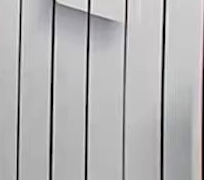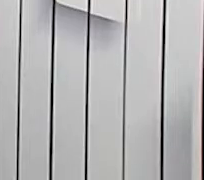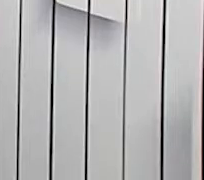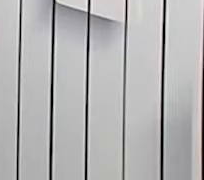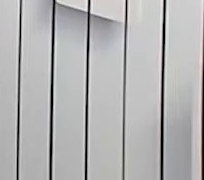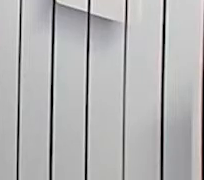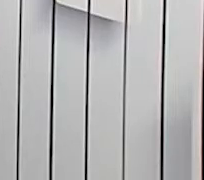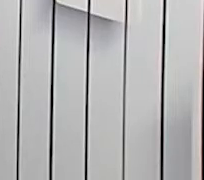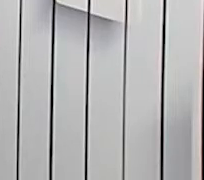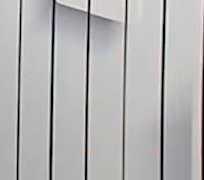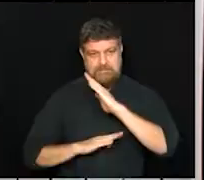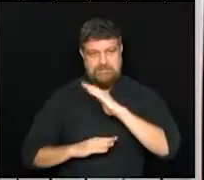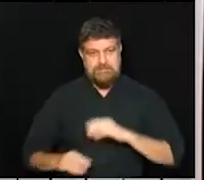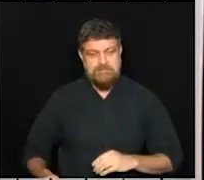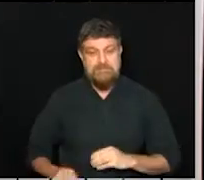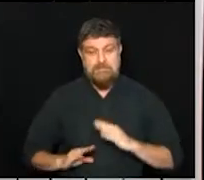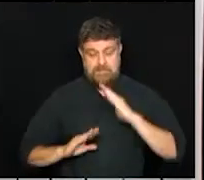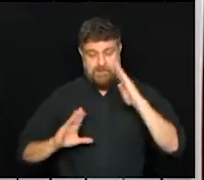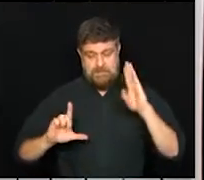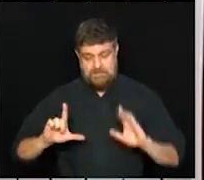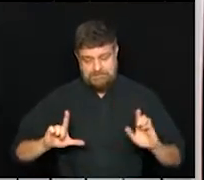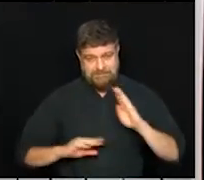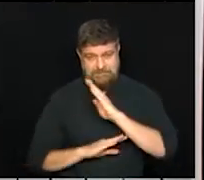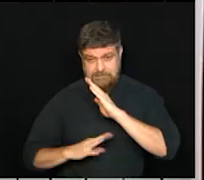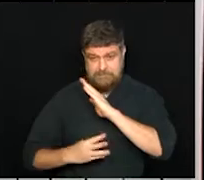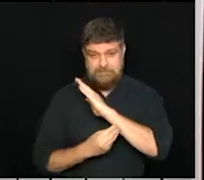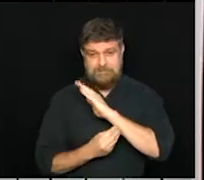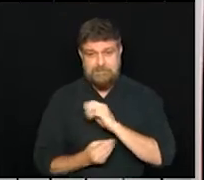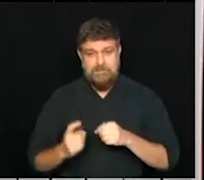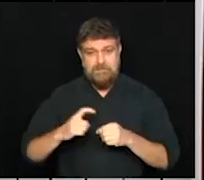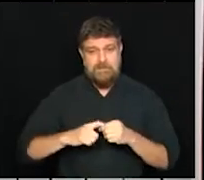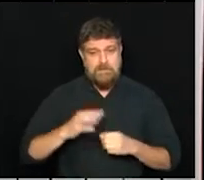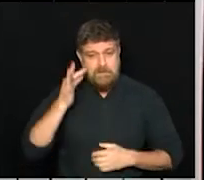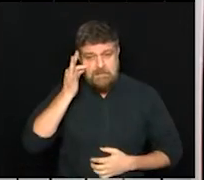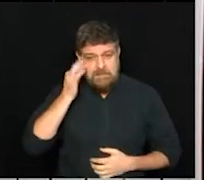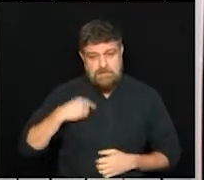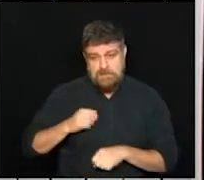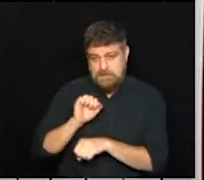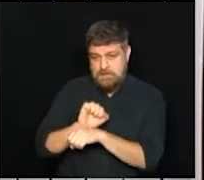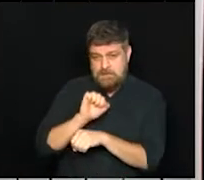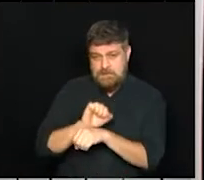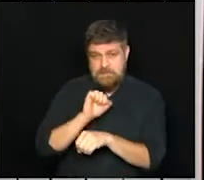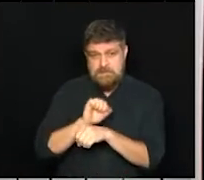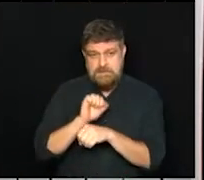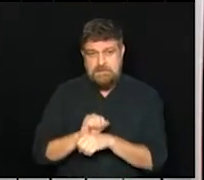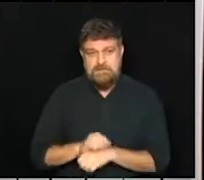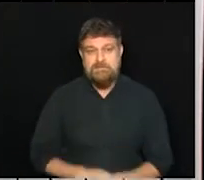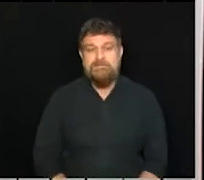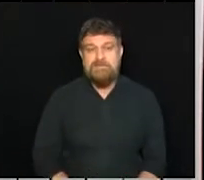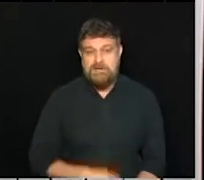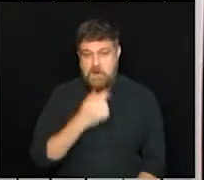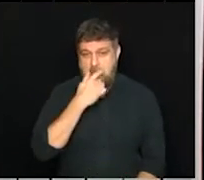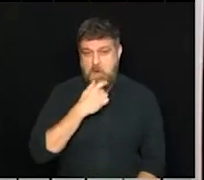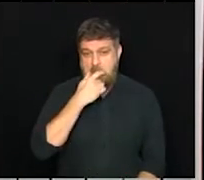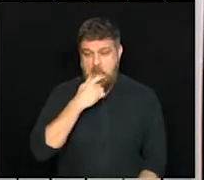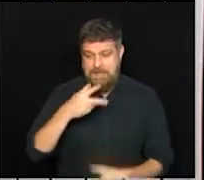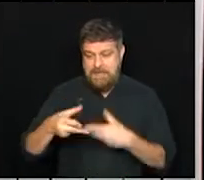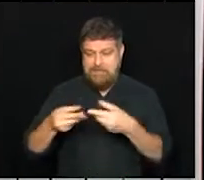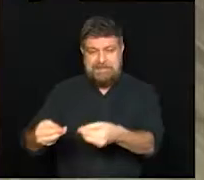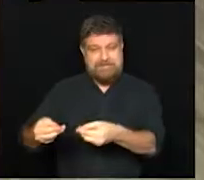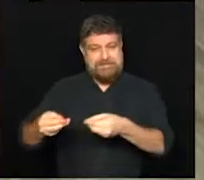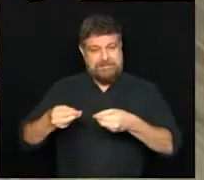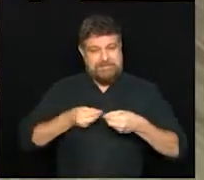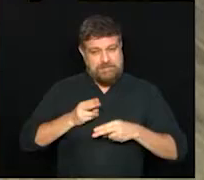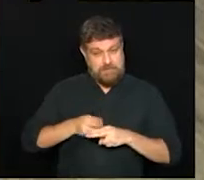Câmara Total de volta ao vivo nesta quarta-feira. Enquanto a gente aguarda a chegada do Rubens Morelli com os nossos